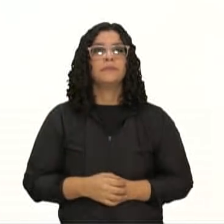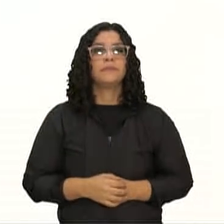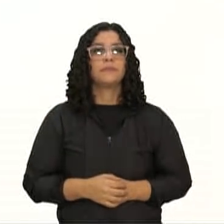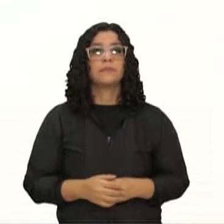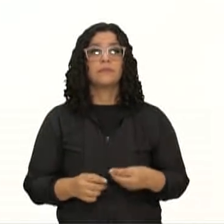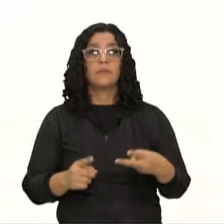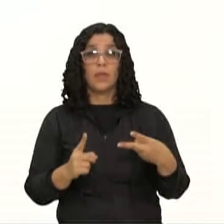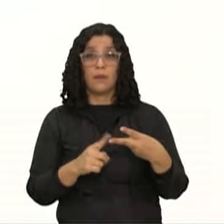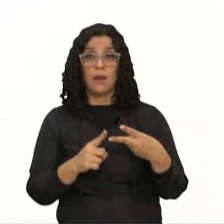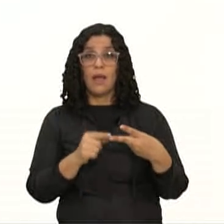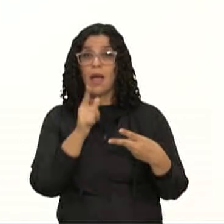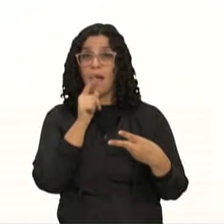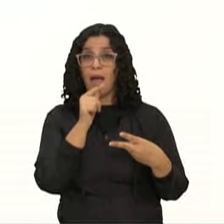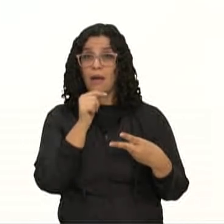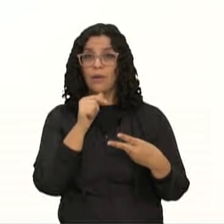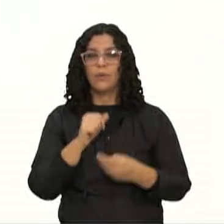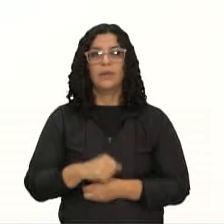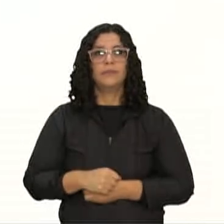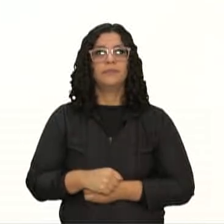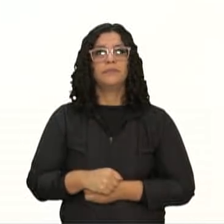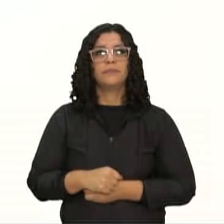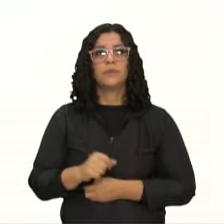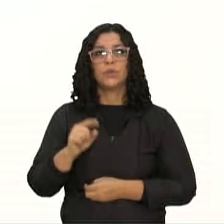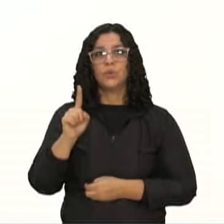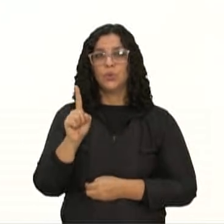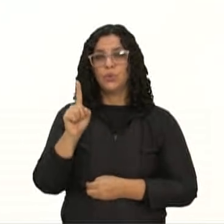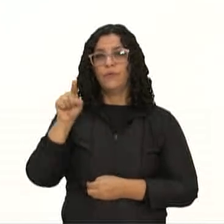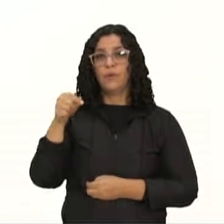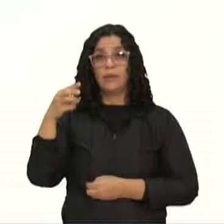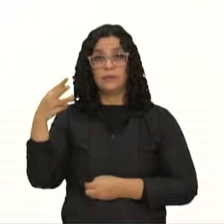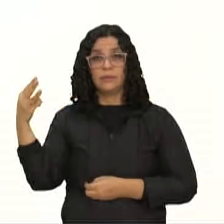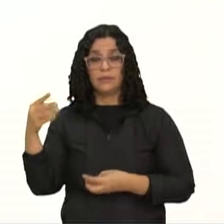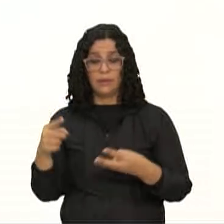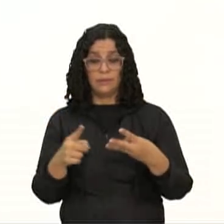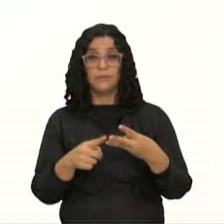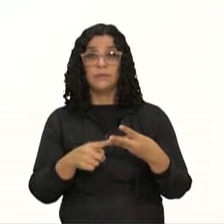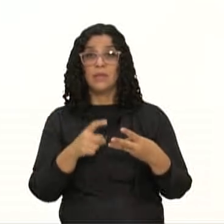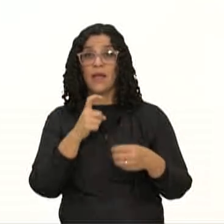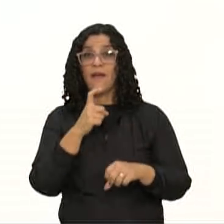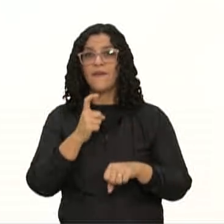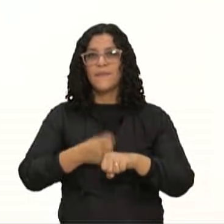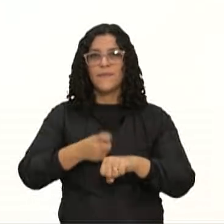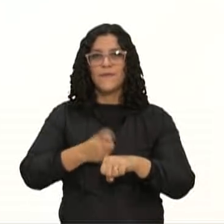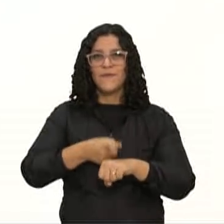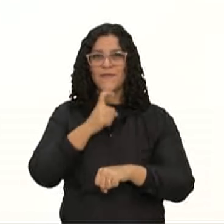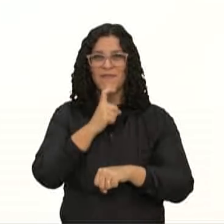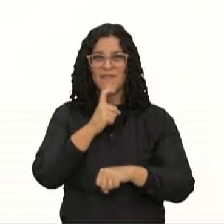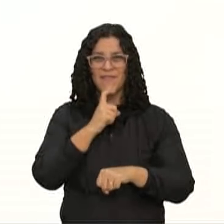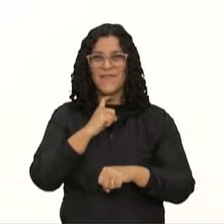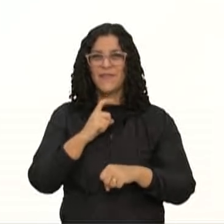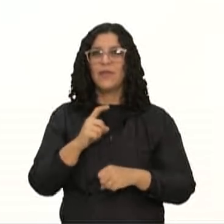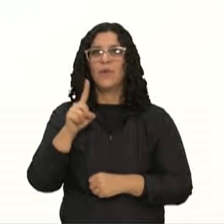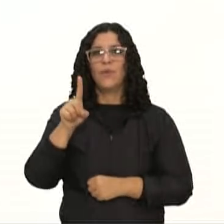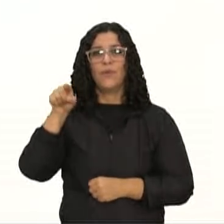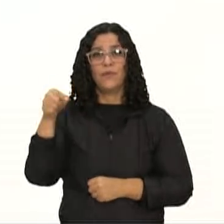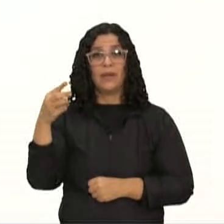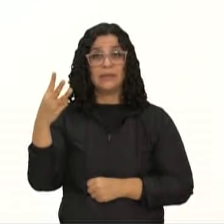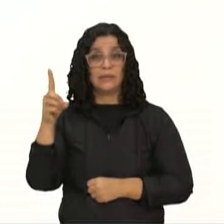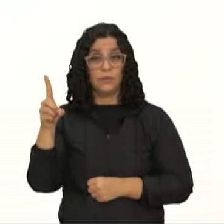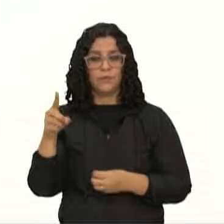1.0003, água, índice de refração 1.33, gelo, índice de refração